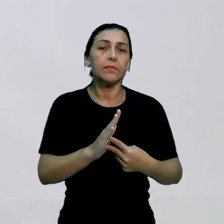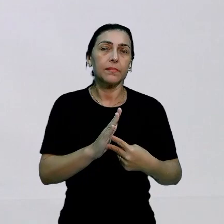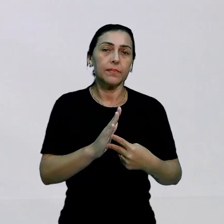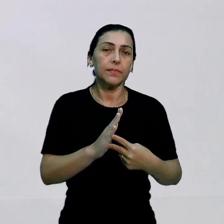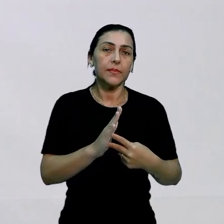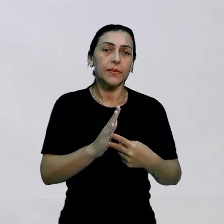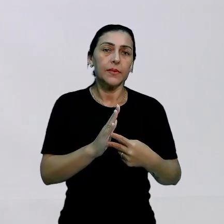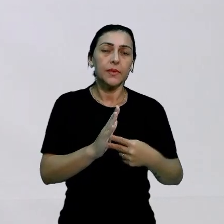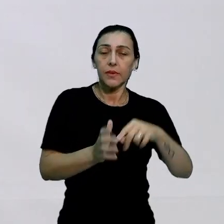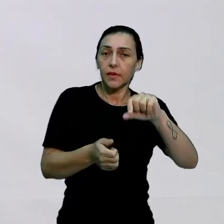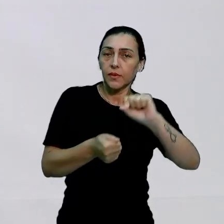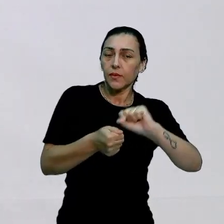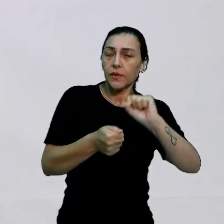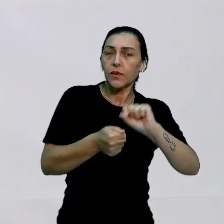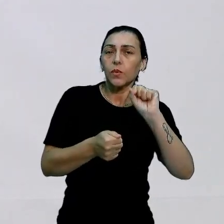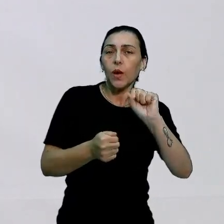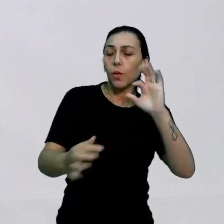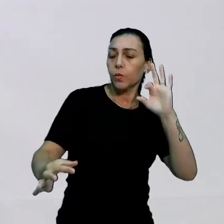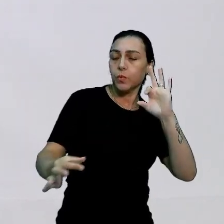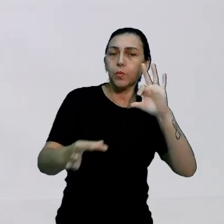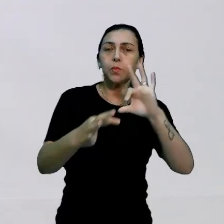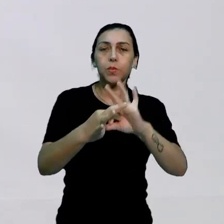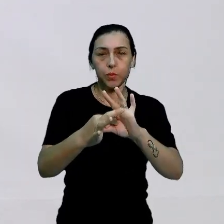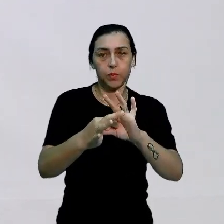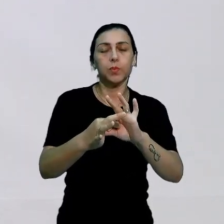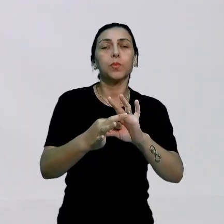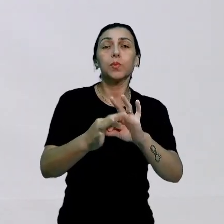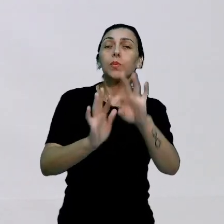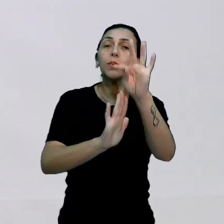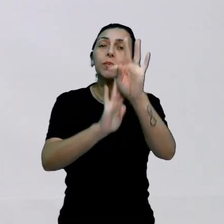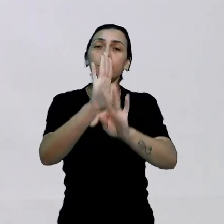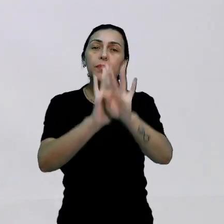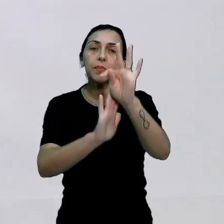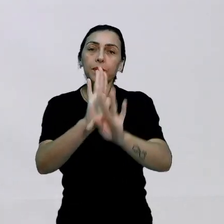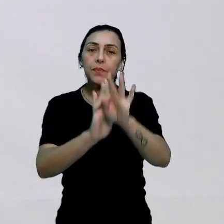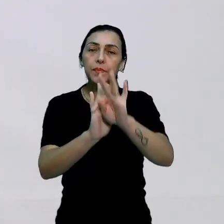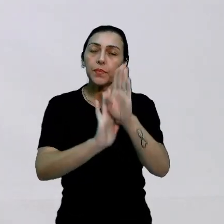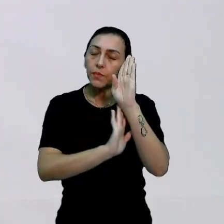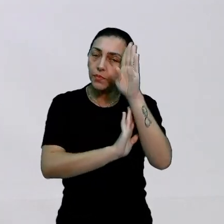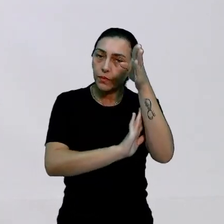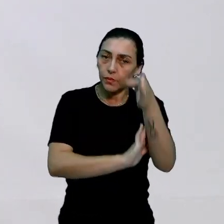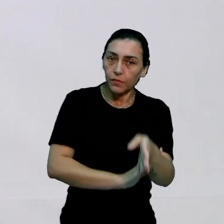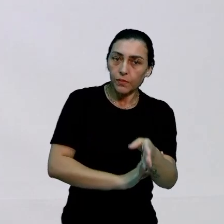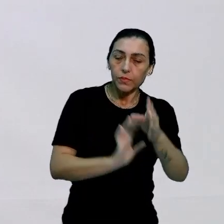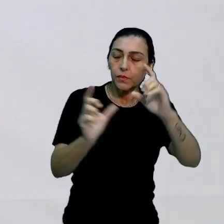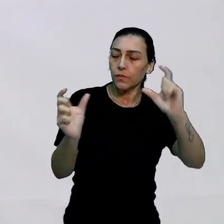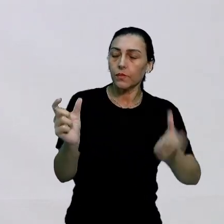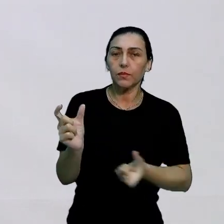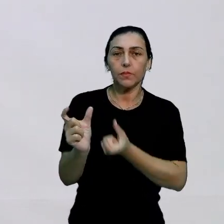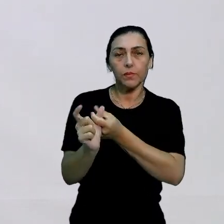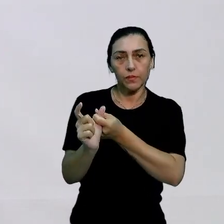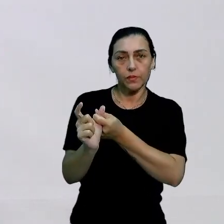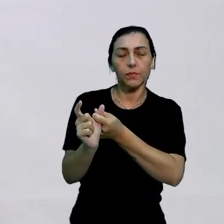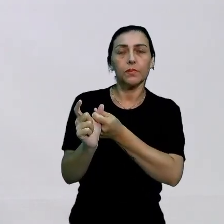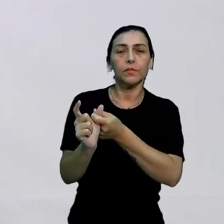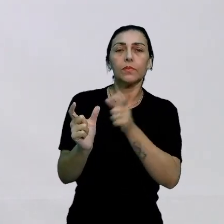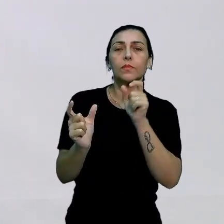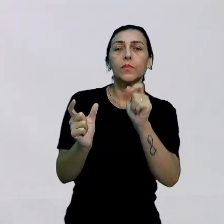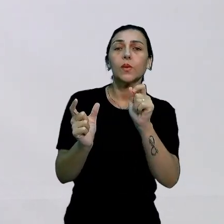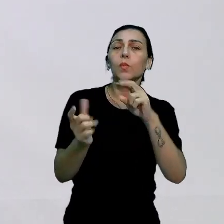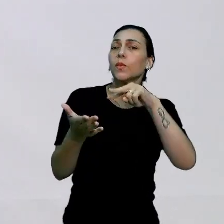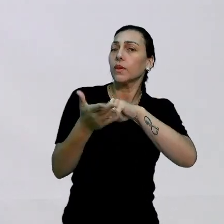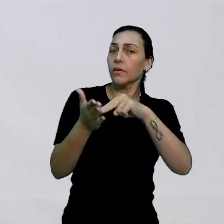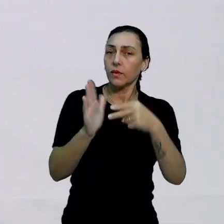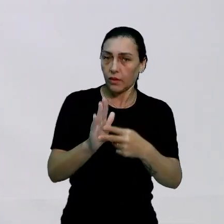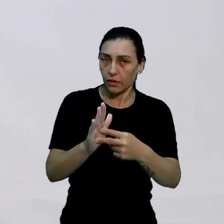ele faça, né, essa conexão entre as partes do texto, principalmente no quesito das condições, para estabelecer o quê? Um